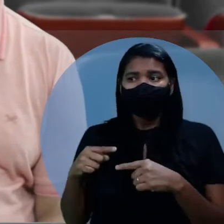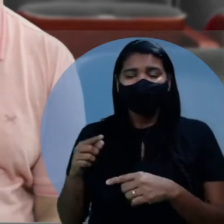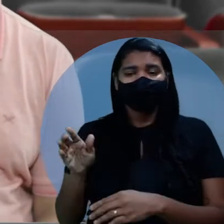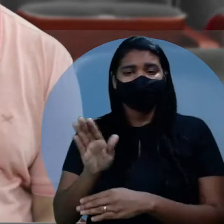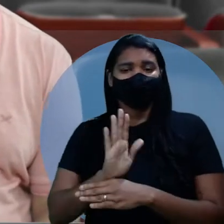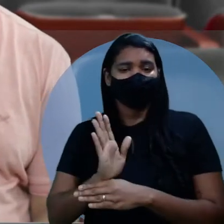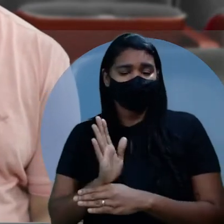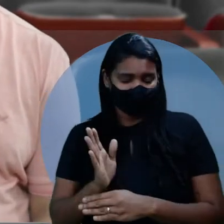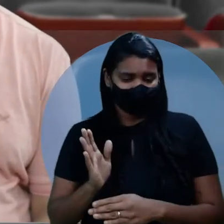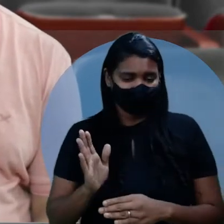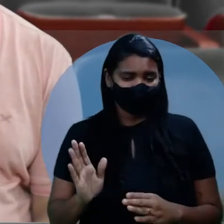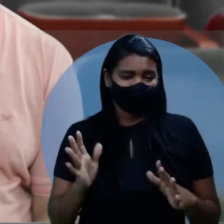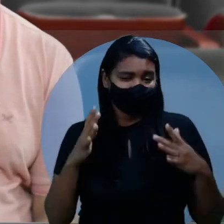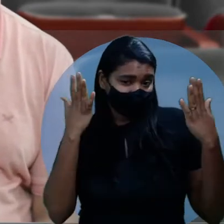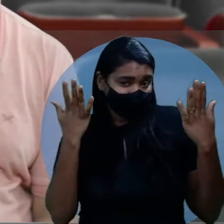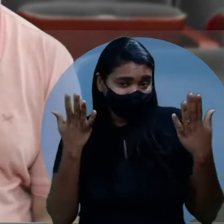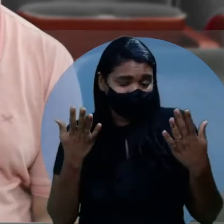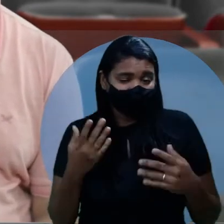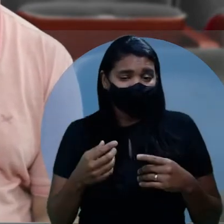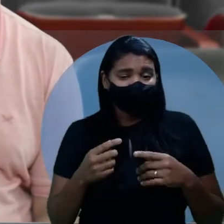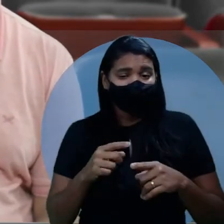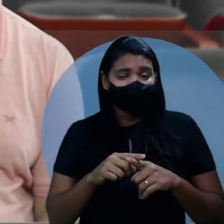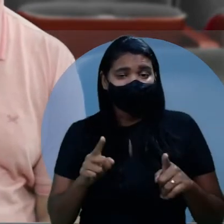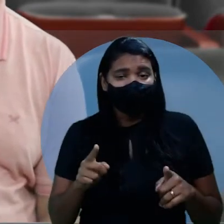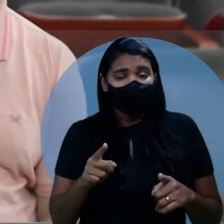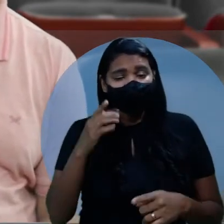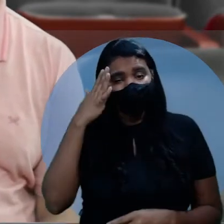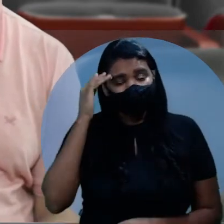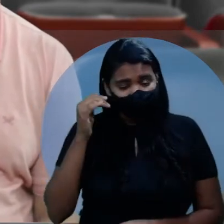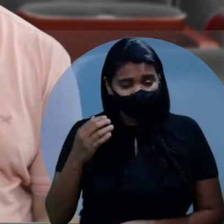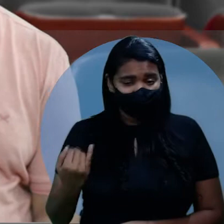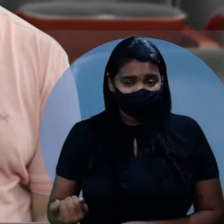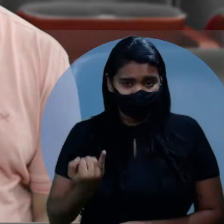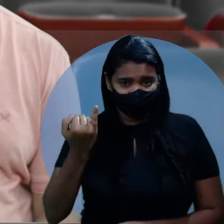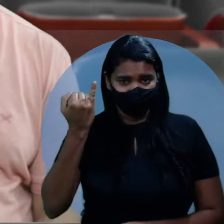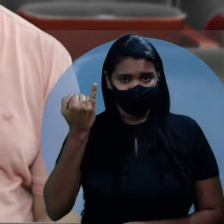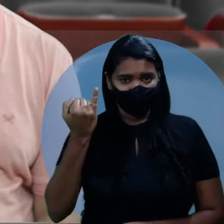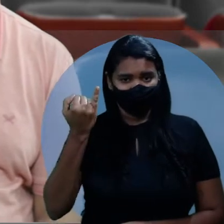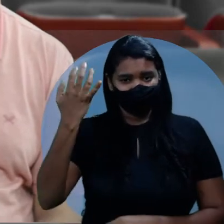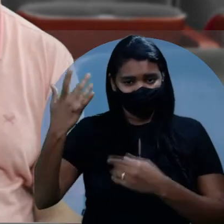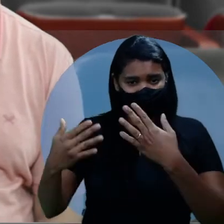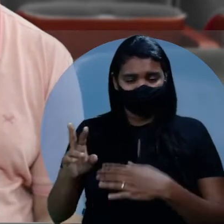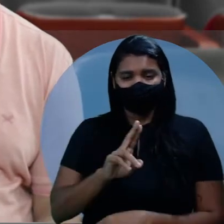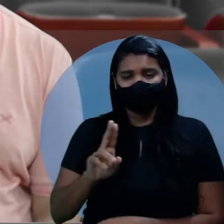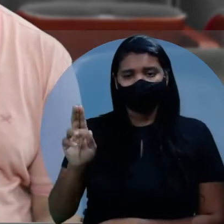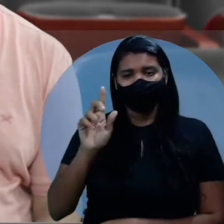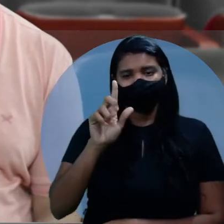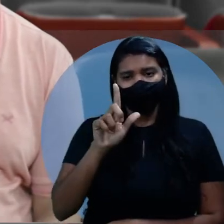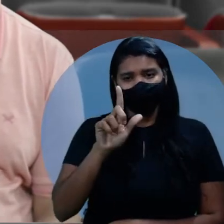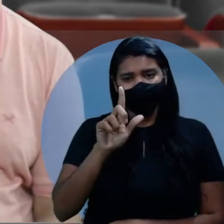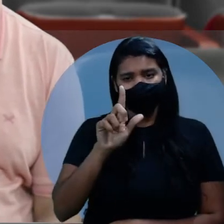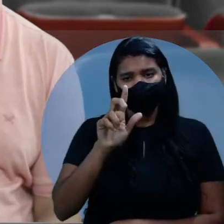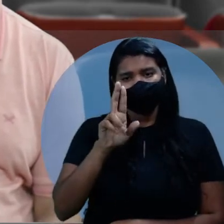ou muito elogiado. Uma coisa muito importante que a gente não falou quando falou do nome de Luiz é